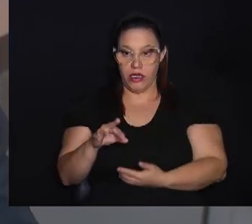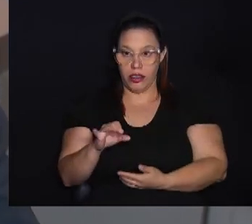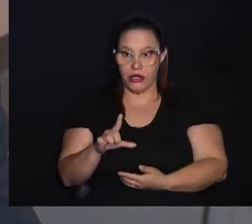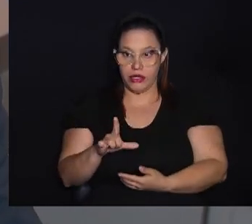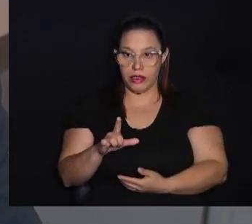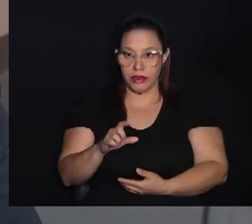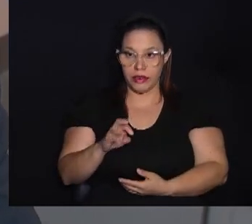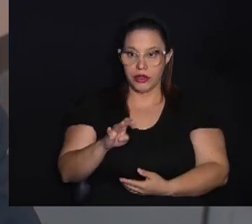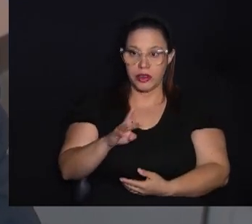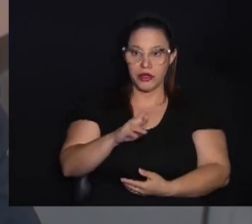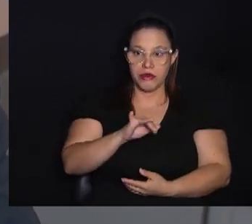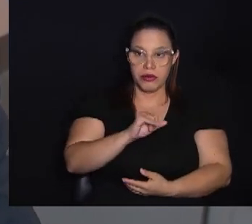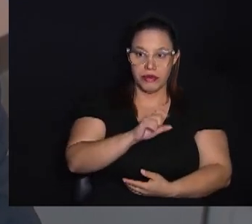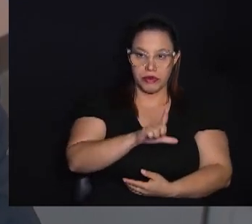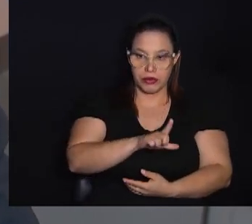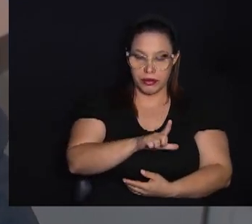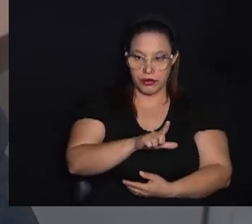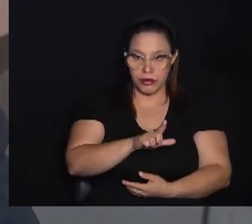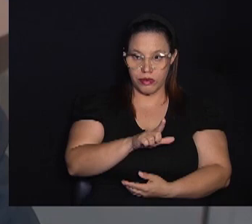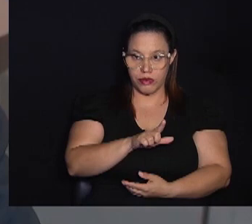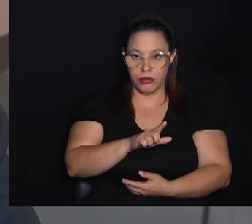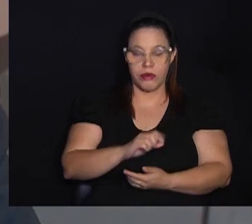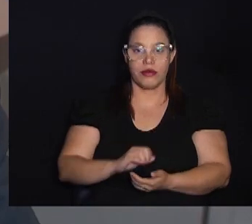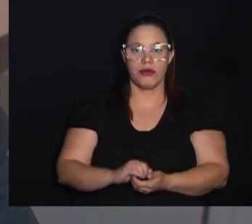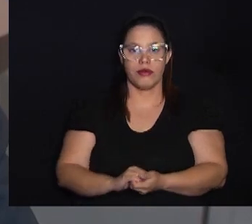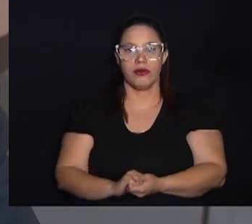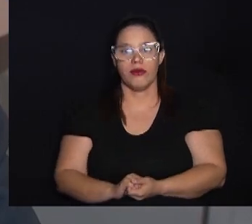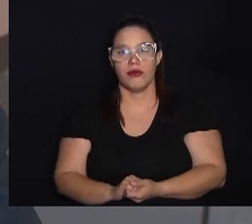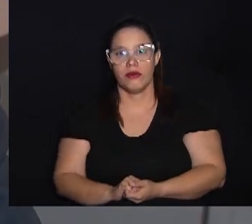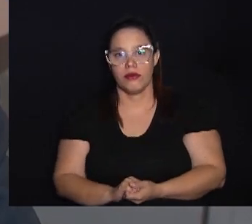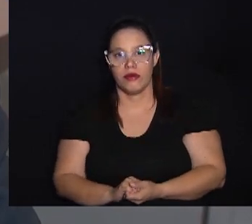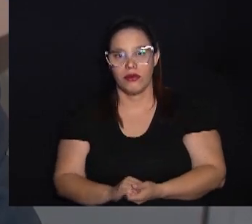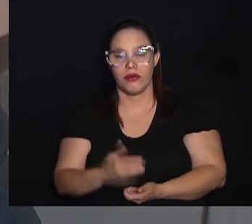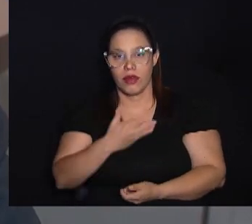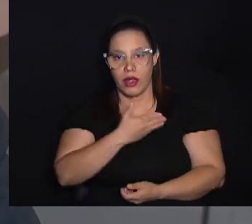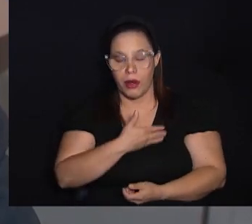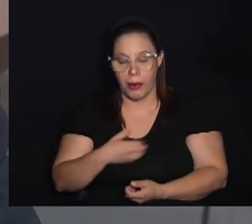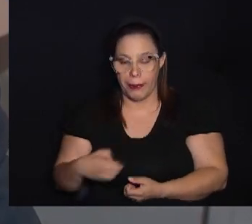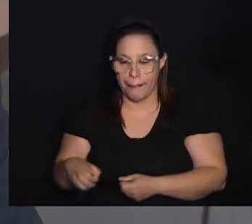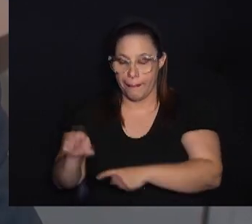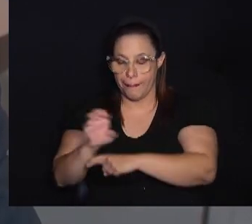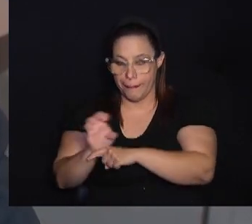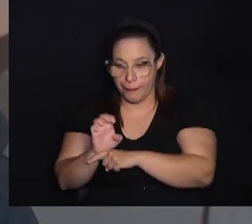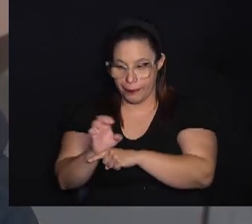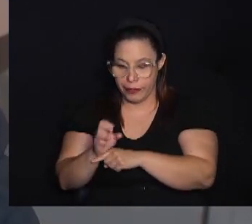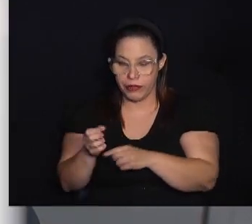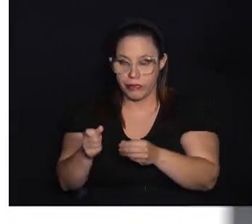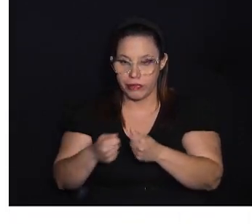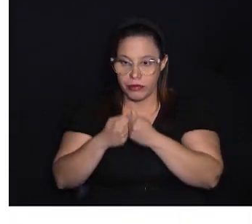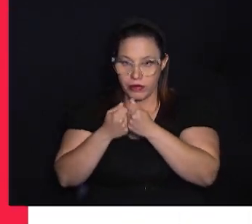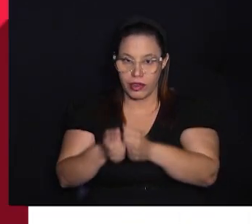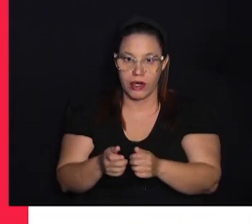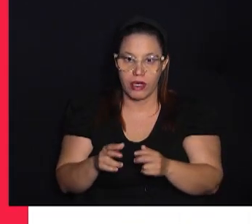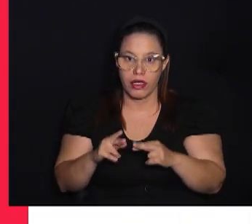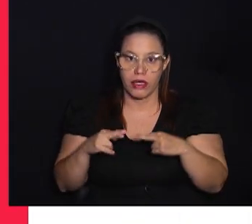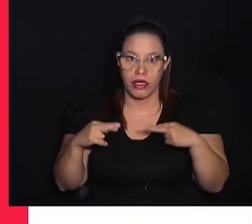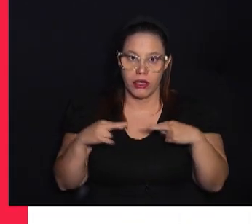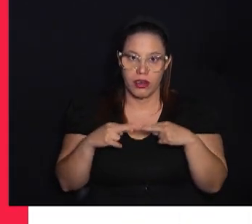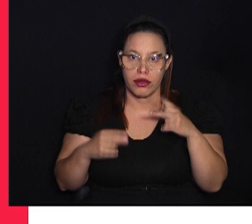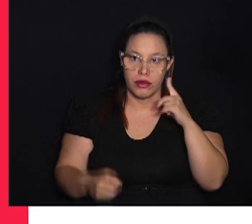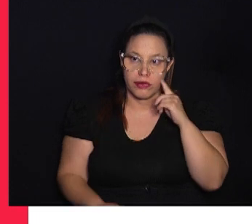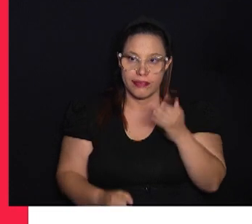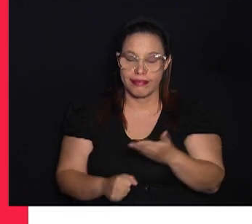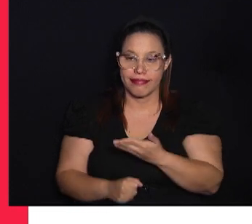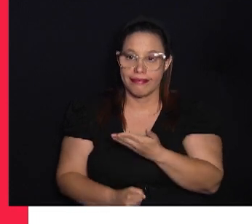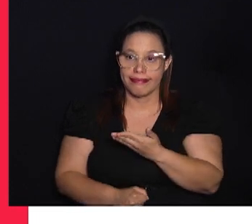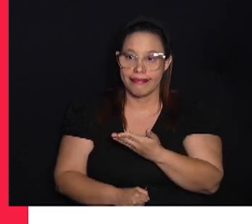as repercussões que a instituição civil, que o Estado estabelece para esse tipo de relação.